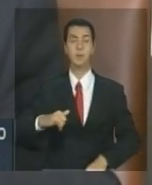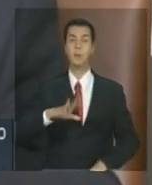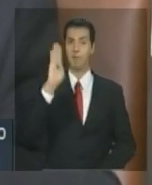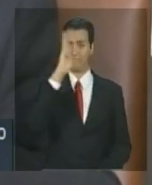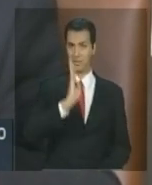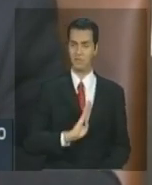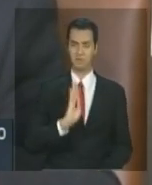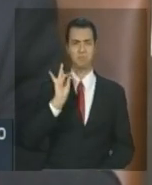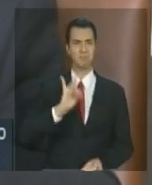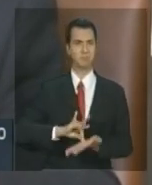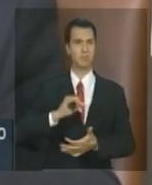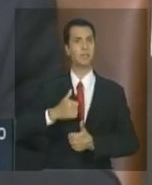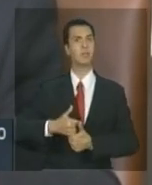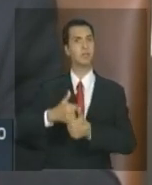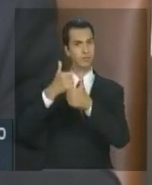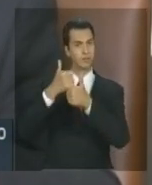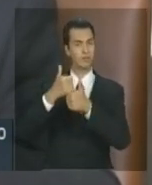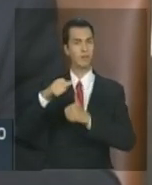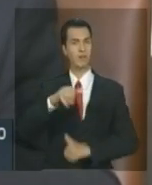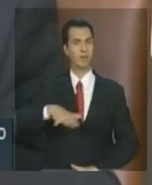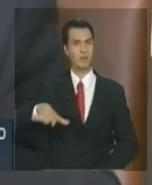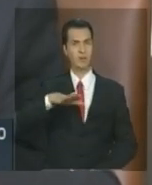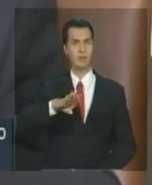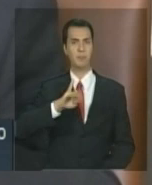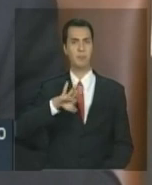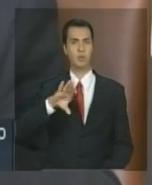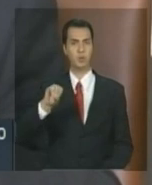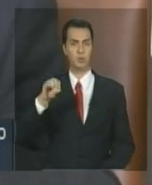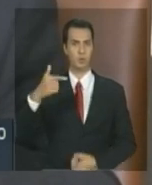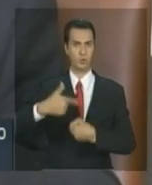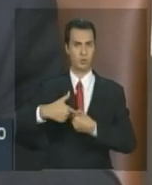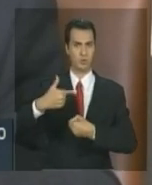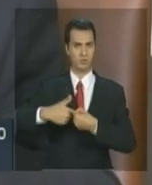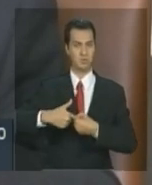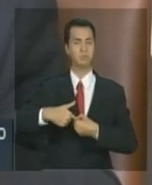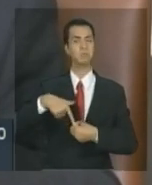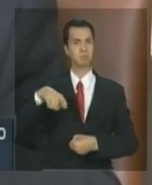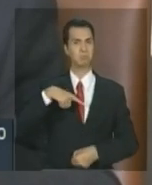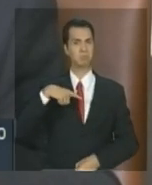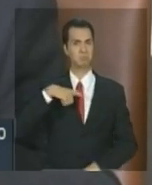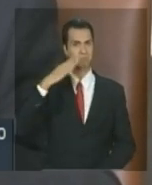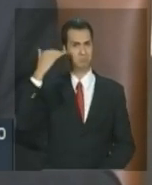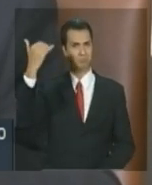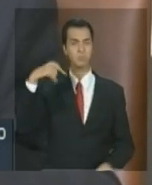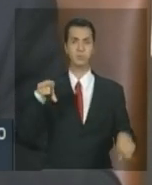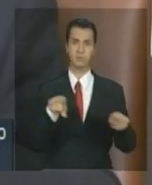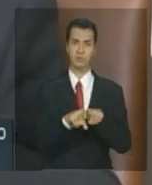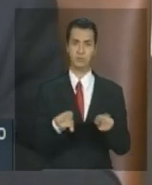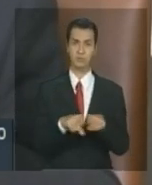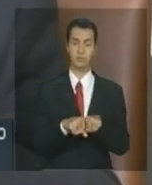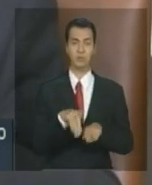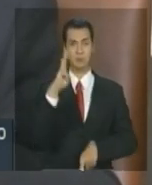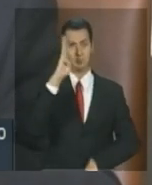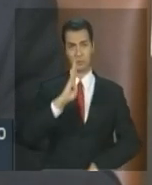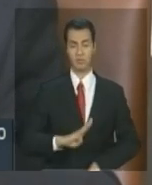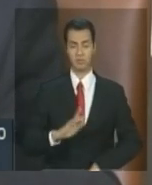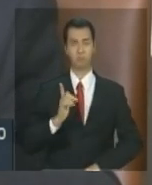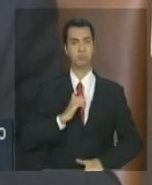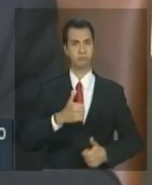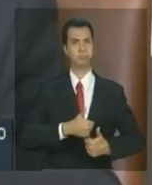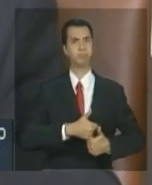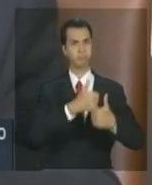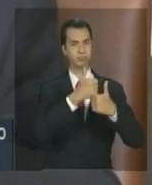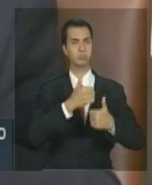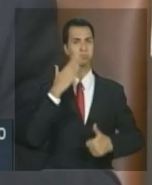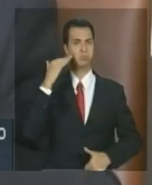líder incontestável em termos de biocombustíveis e também é um ator mundial atualmente no que se, quando se